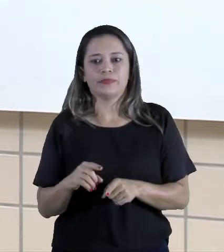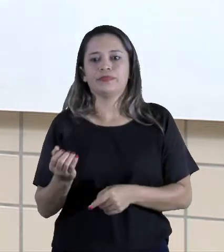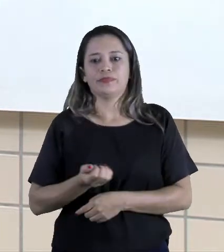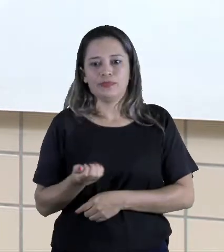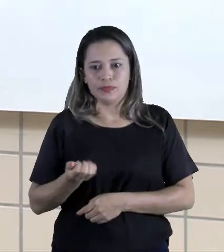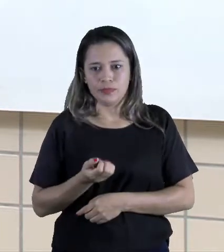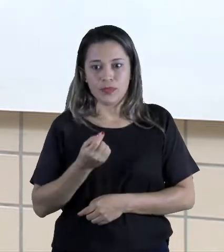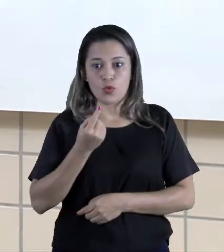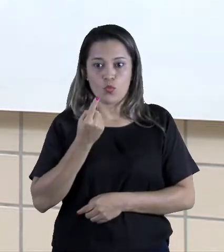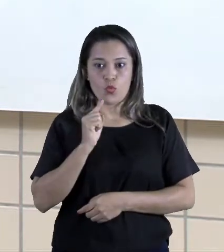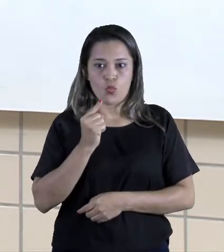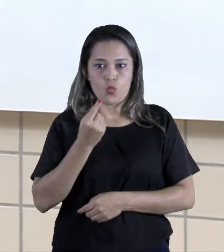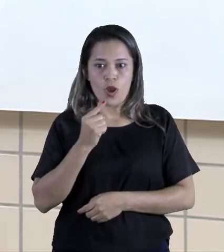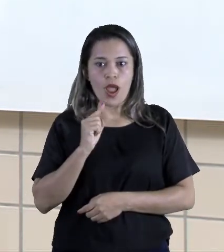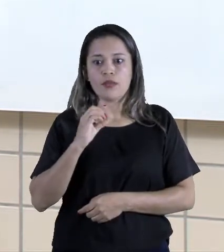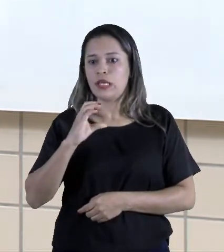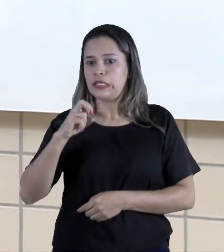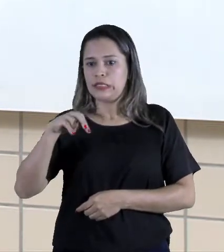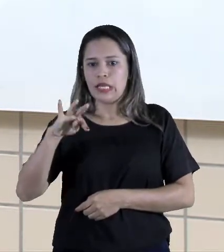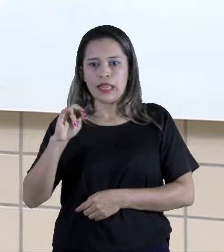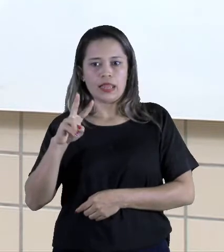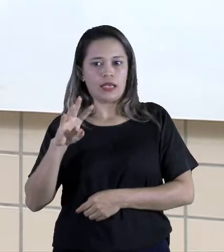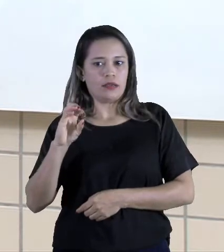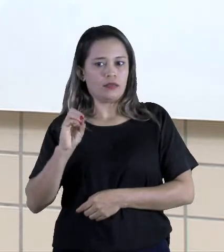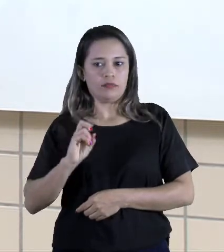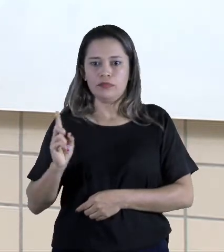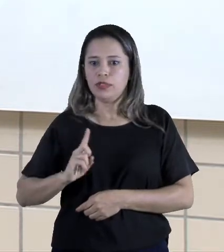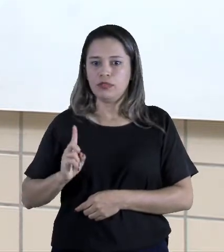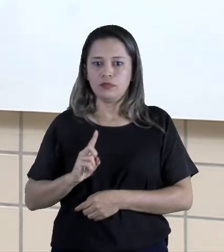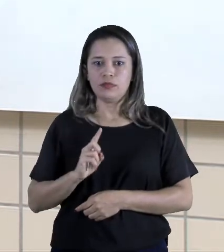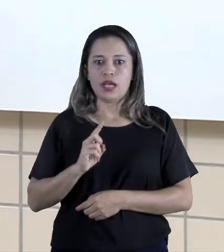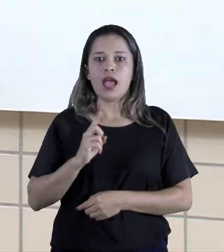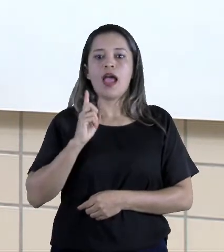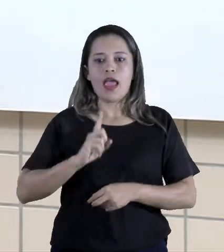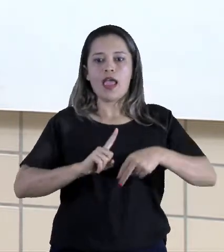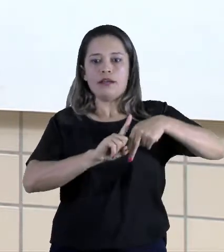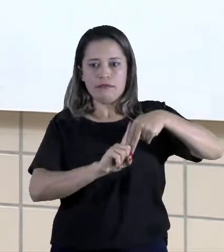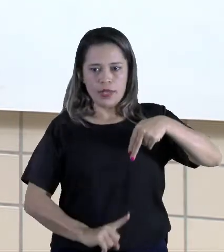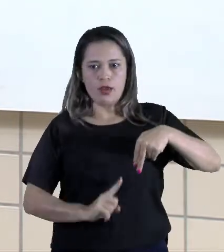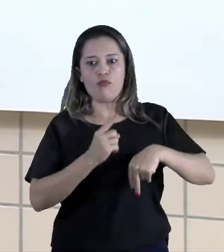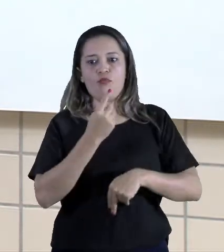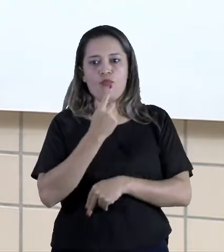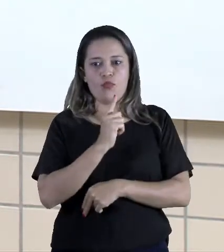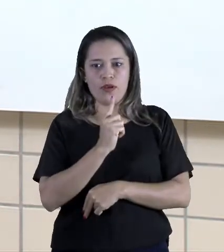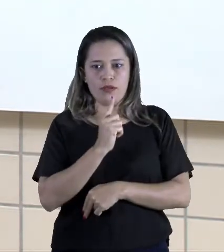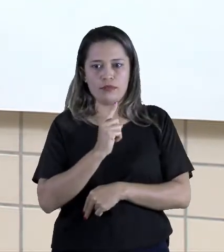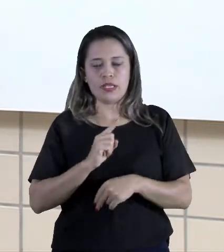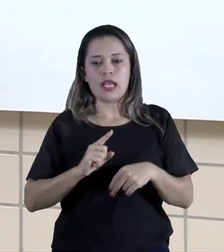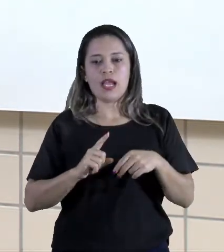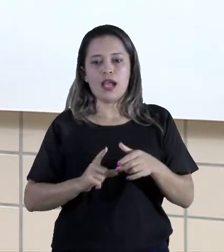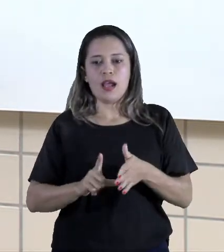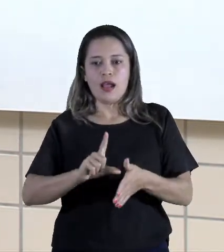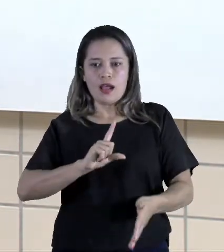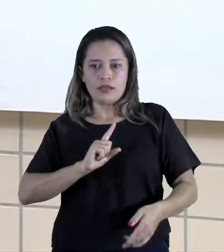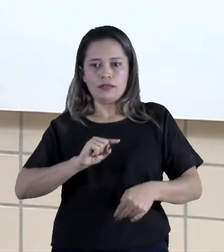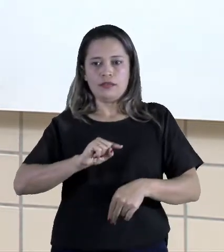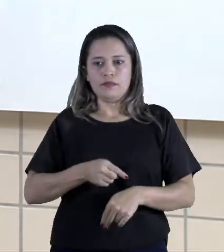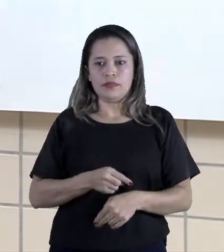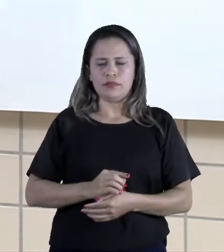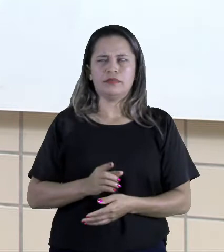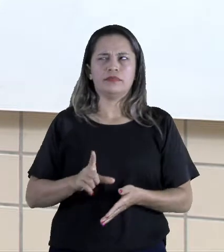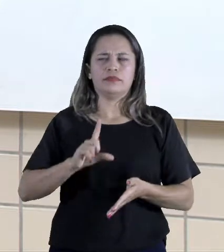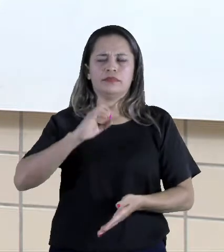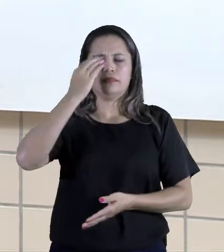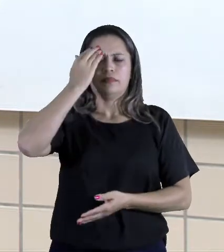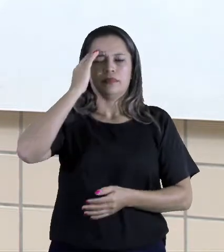que R$1 não é centavos, é real, é parte inteira que vai vir também antes da vírgula. Antes de você entender isso um